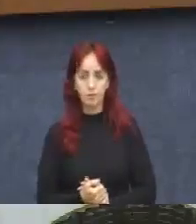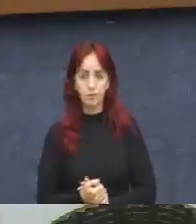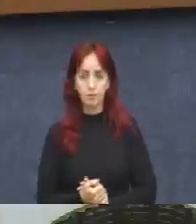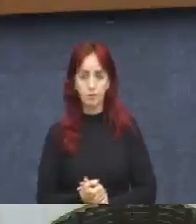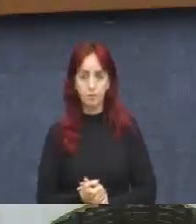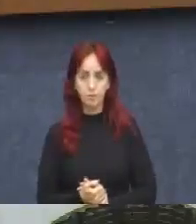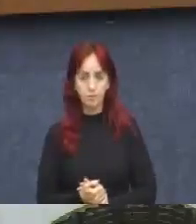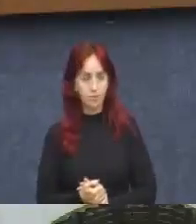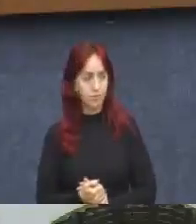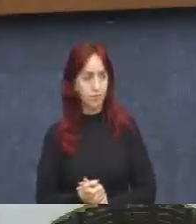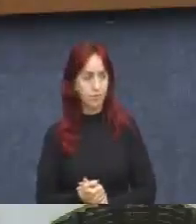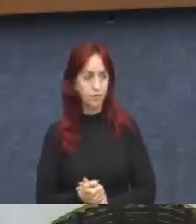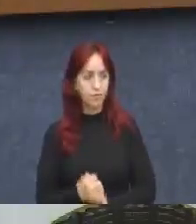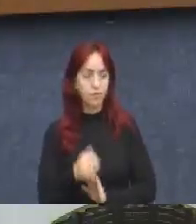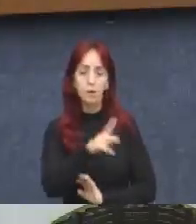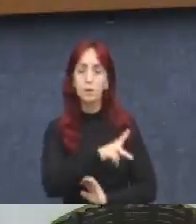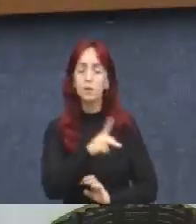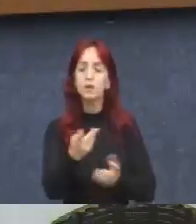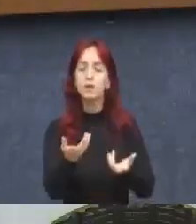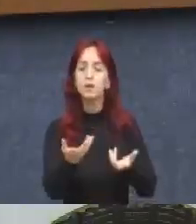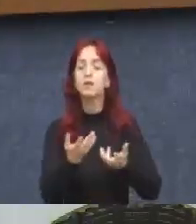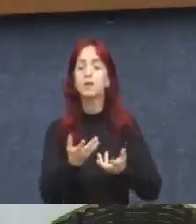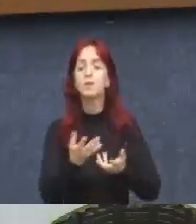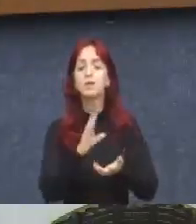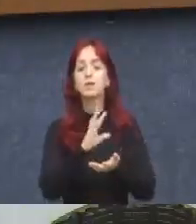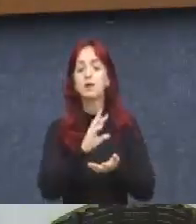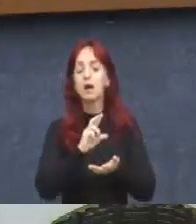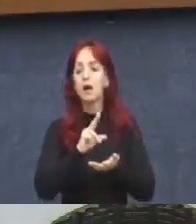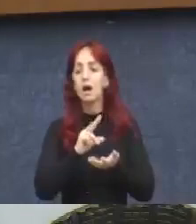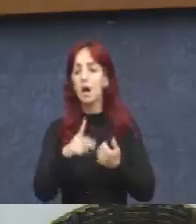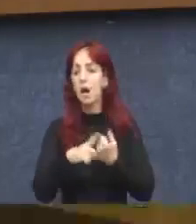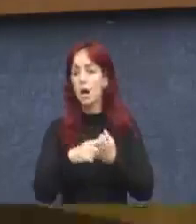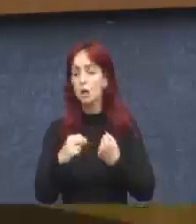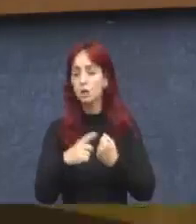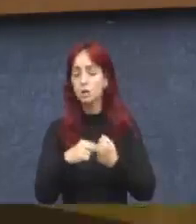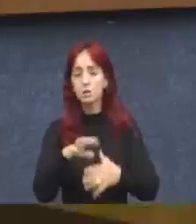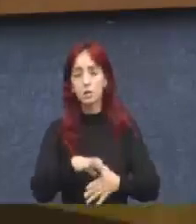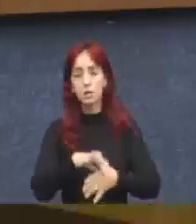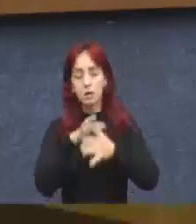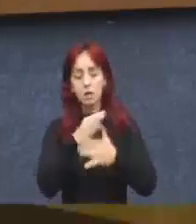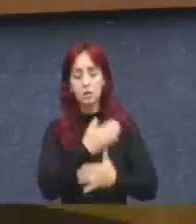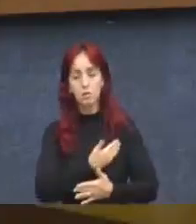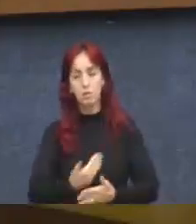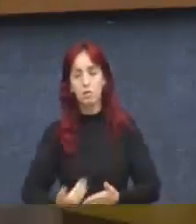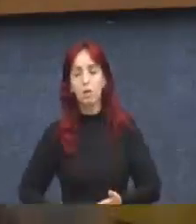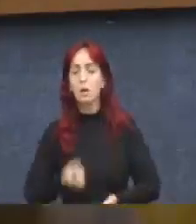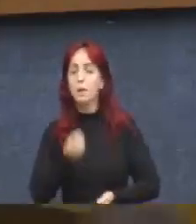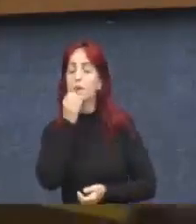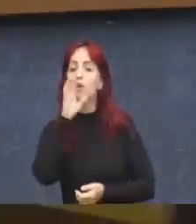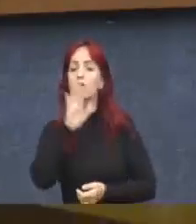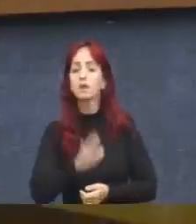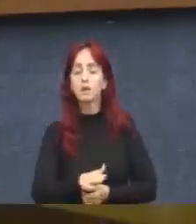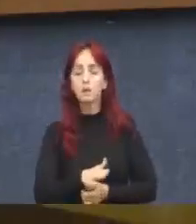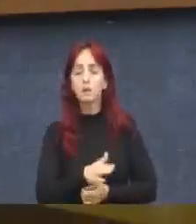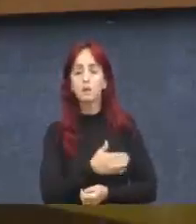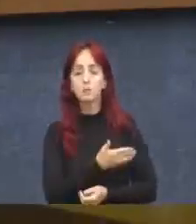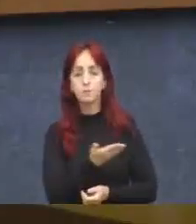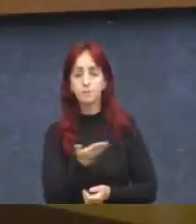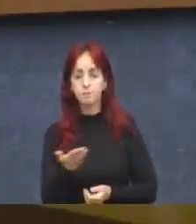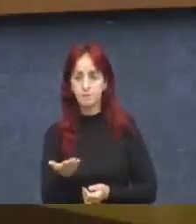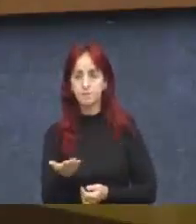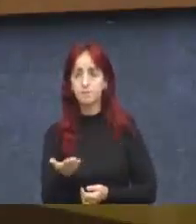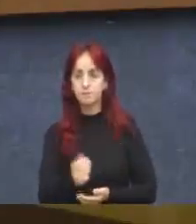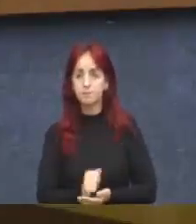Presidente, pois não? Queria pedir o artigo de liderança do governo, por gentileza. Deferido. Boa tarde, presidente, boa tarde, secretário,